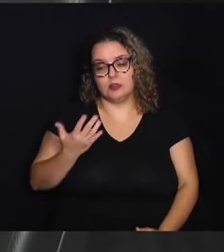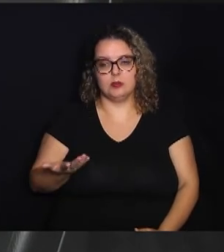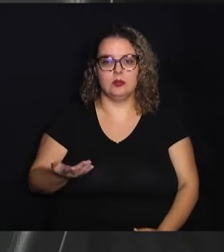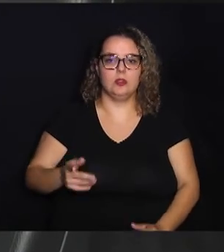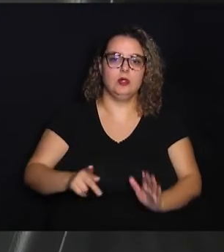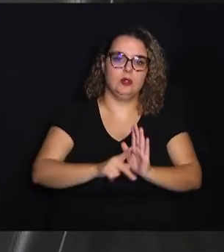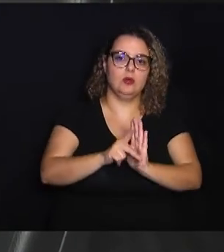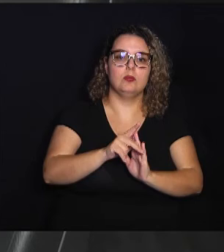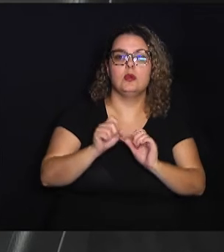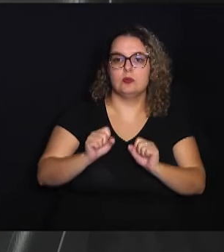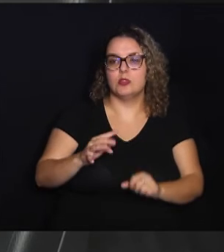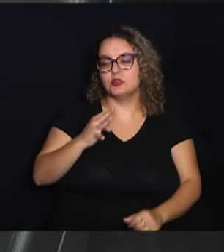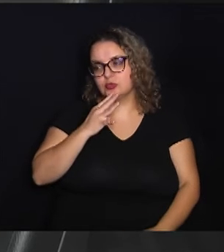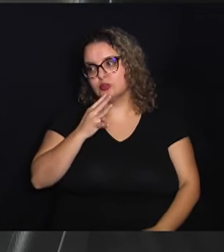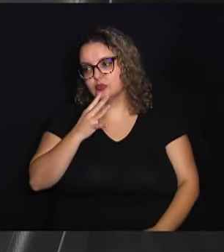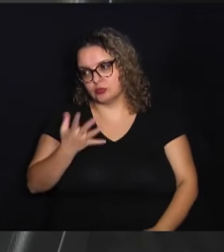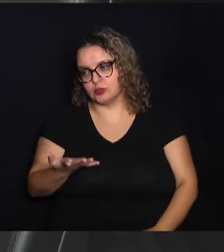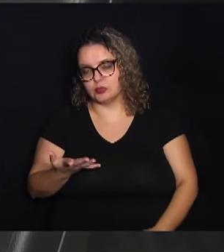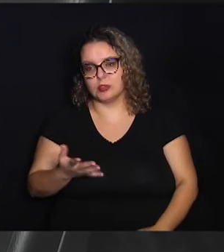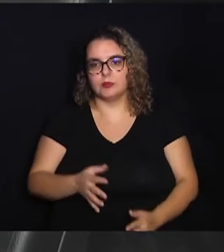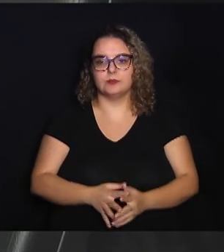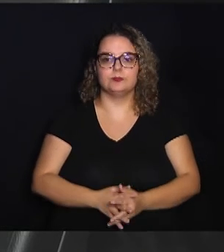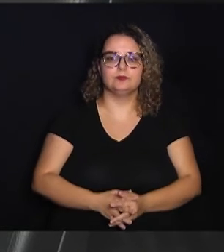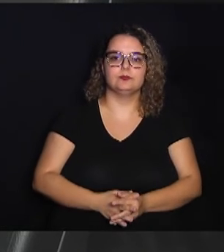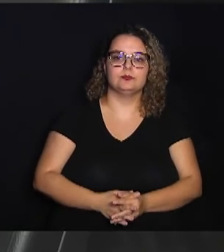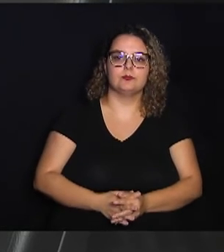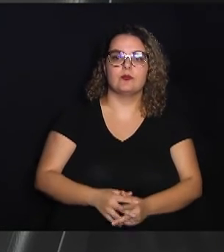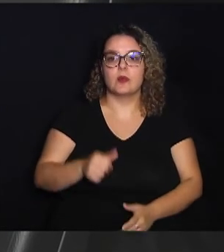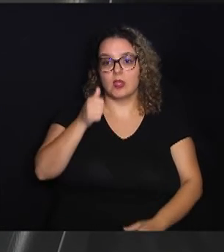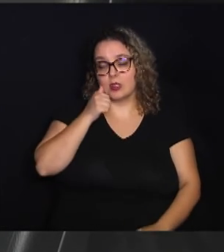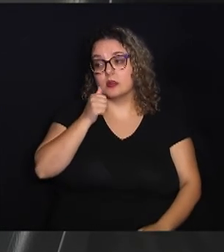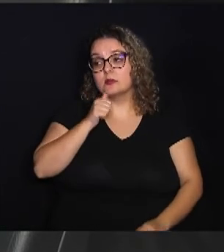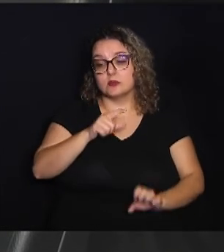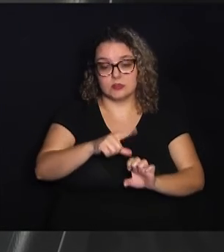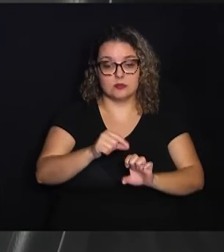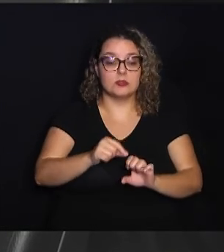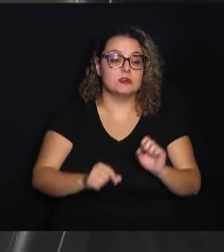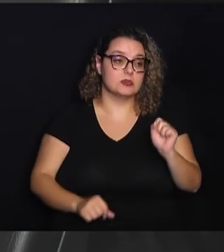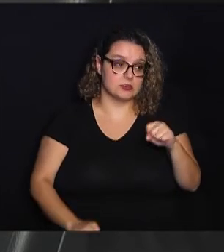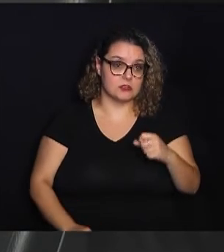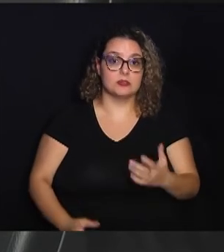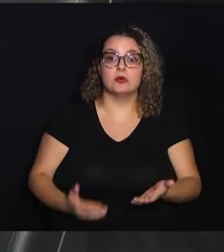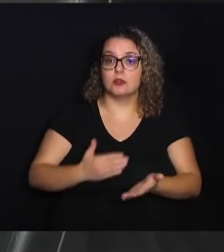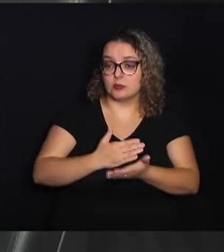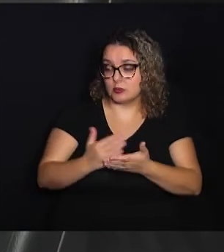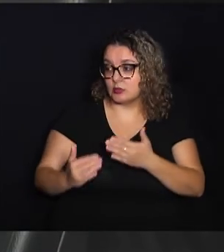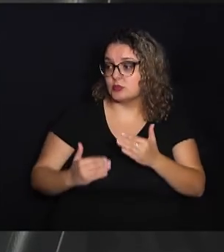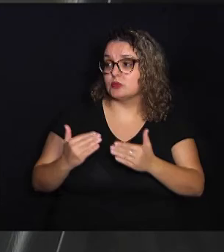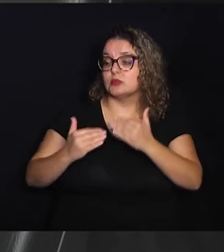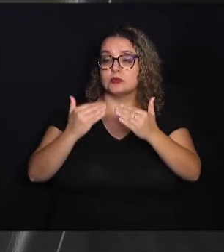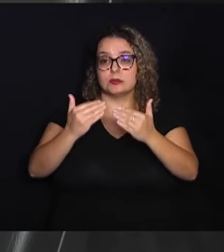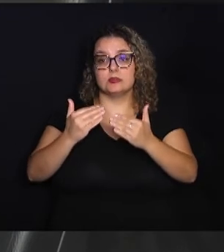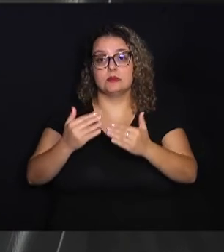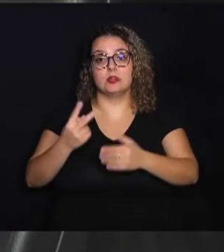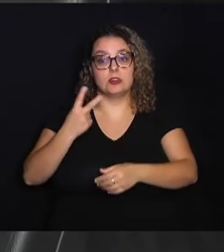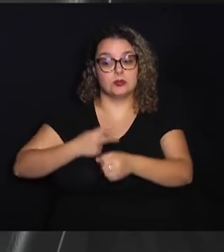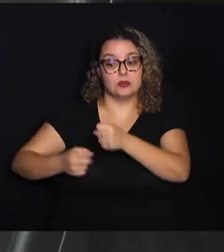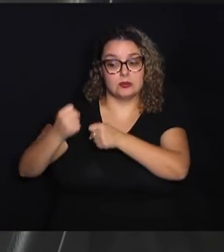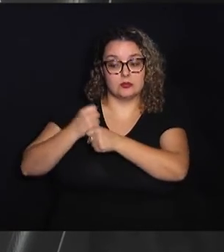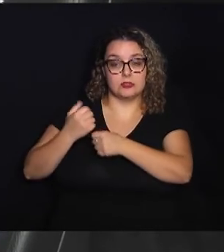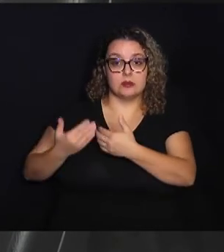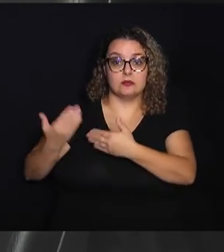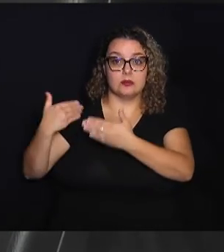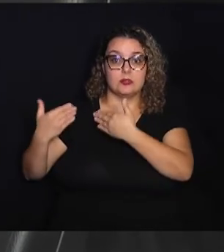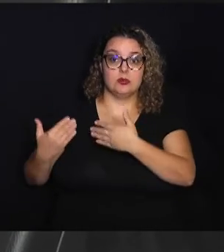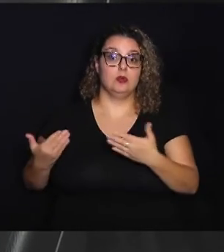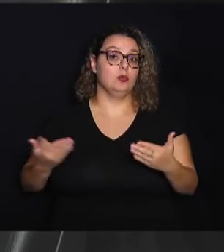pôde conhecer, que é das mulheres empreendedoras. Sim. Então, elas começaram a desenvolver isso há 2 anos atrás, hoje já está